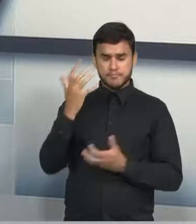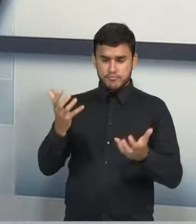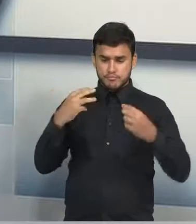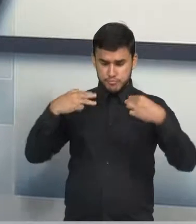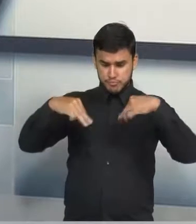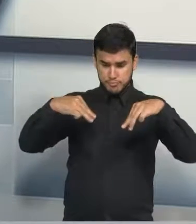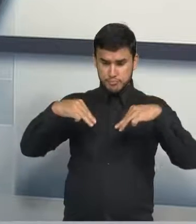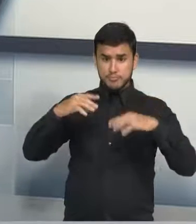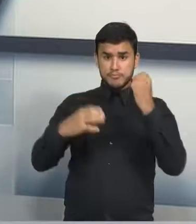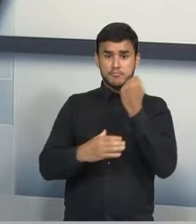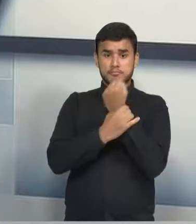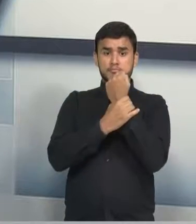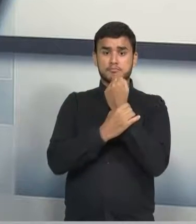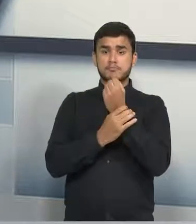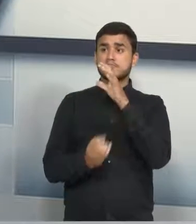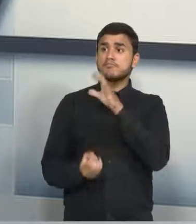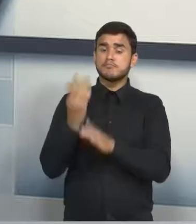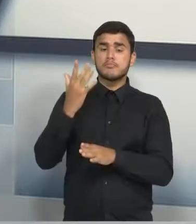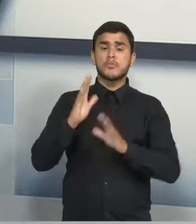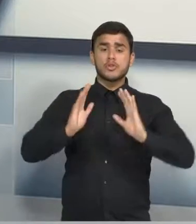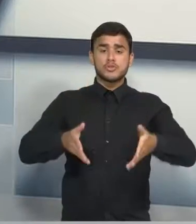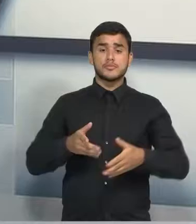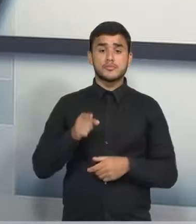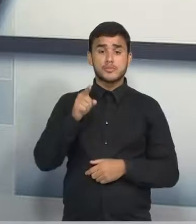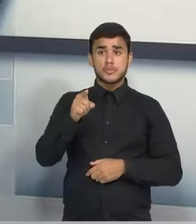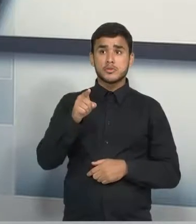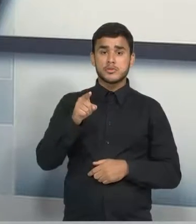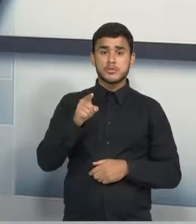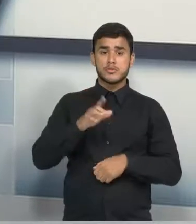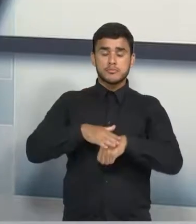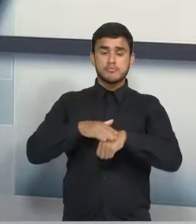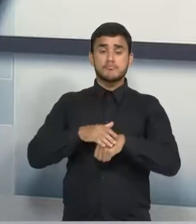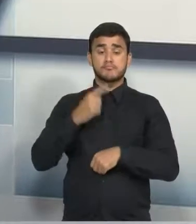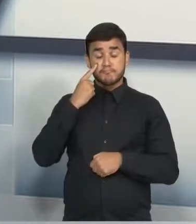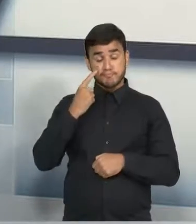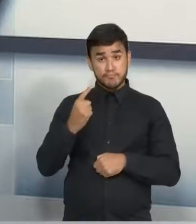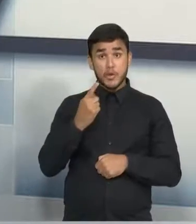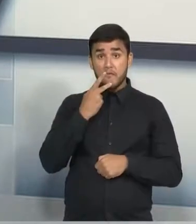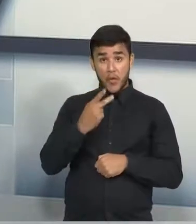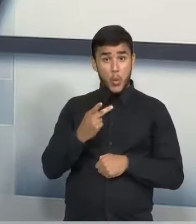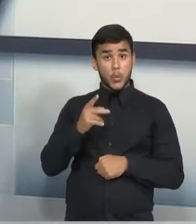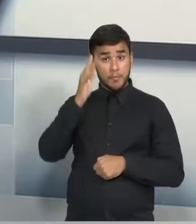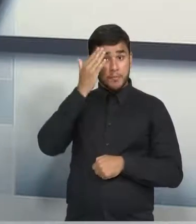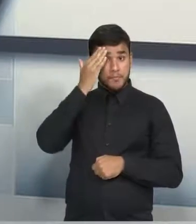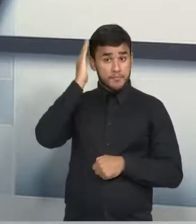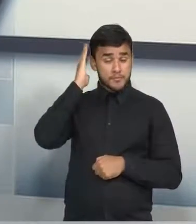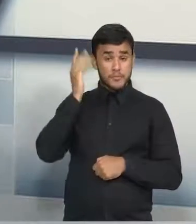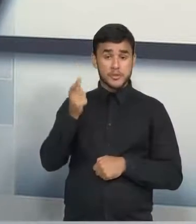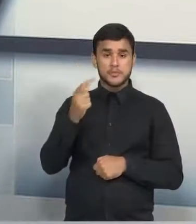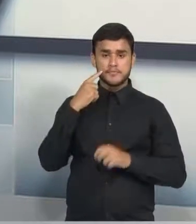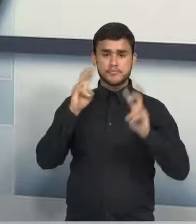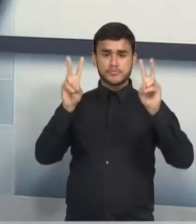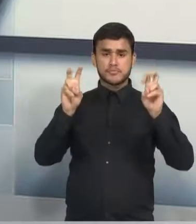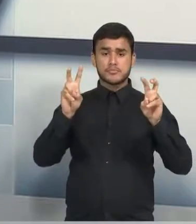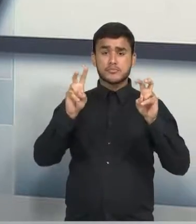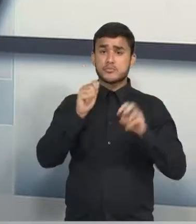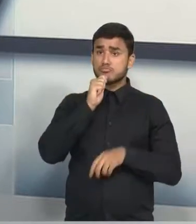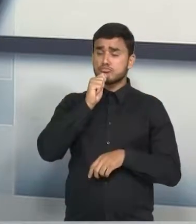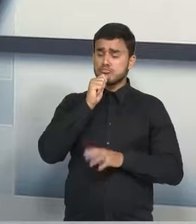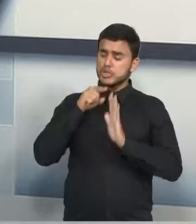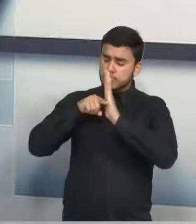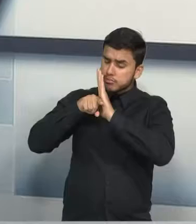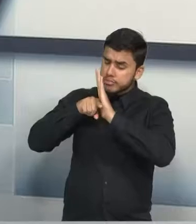criar o Ministério da Segurança, como revelou a Folha de São Paulo na semana passada. Ele ressaltou, contudo, que é um tema